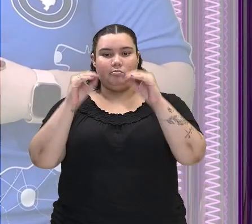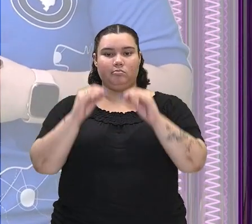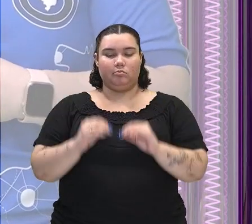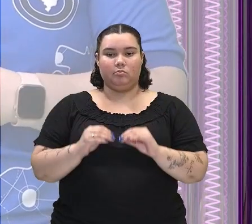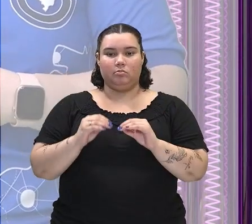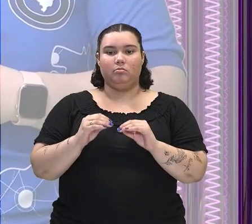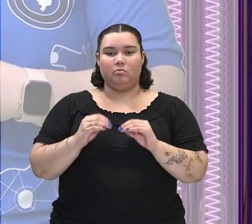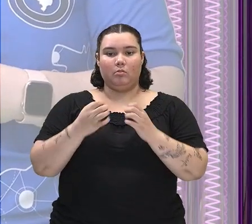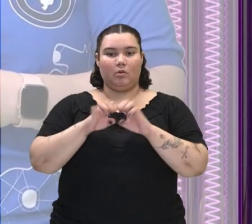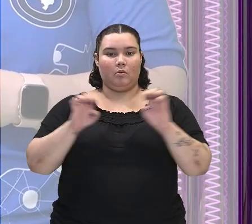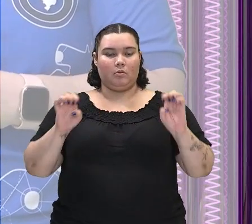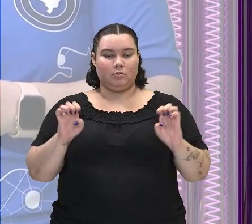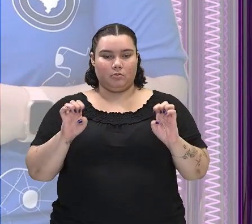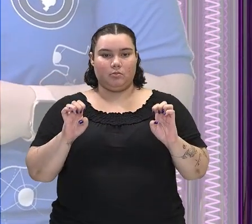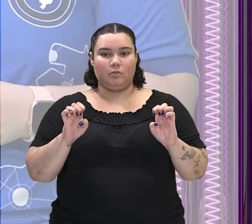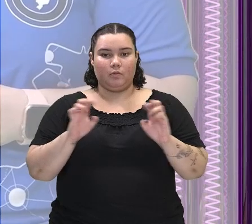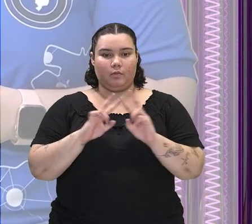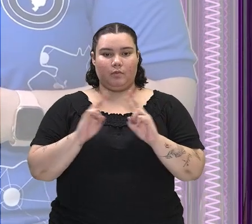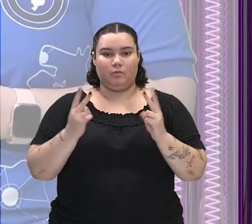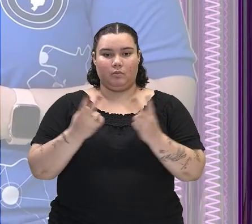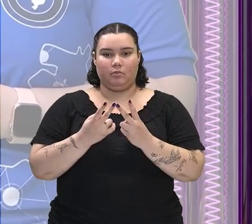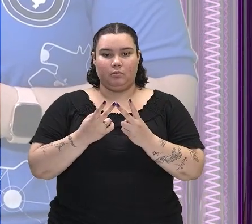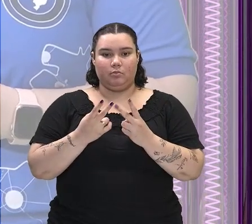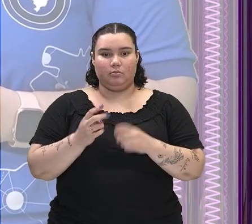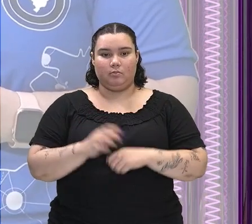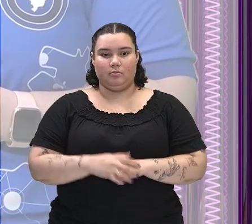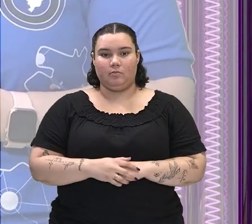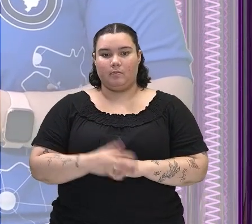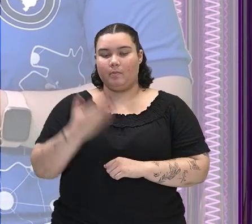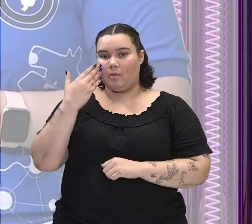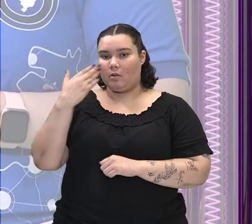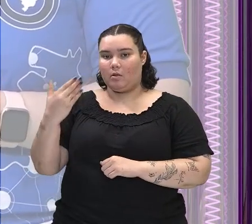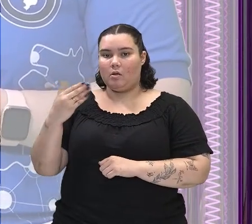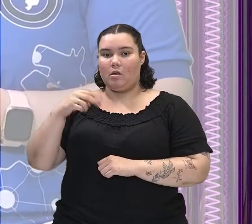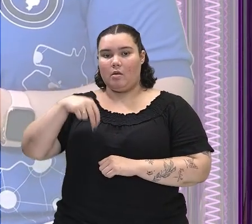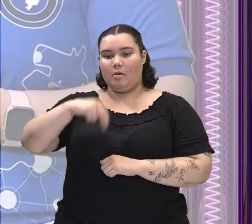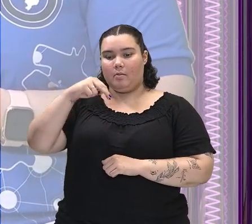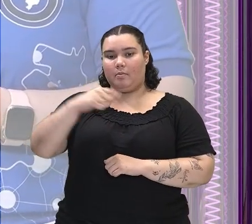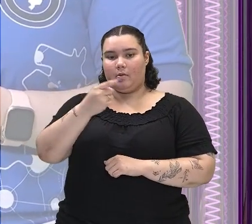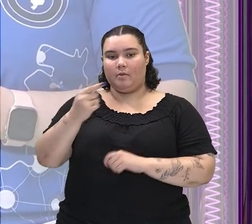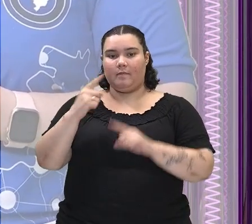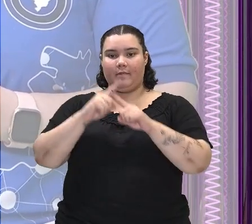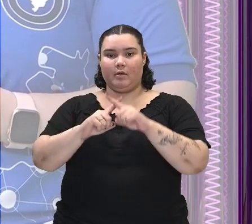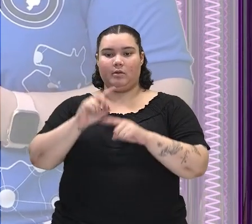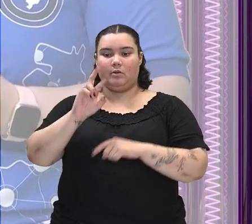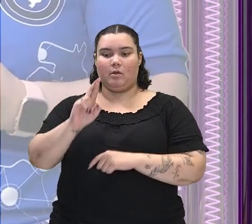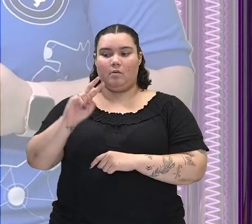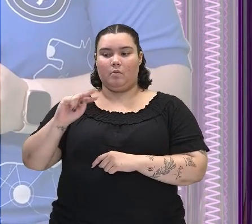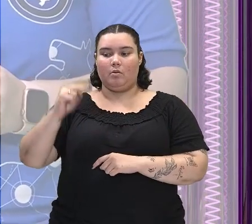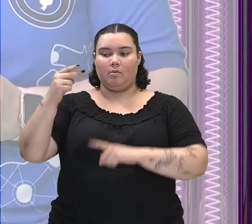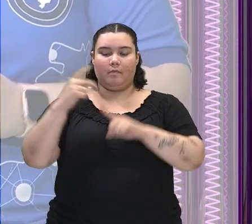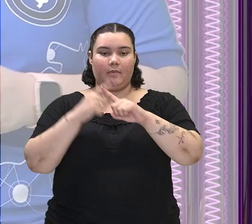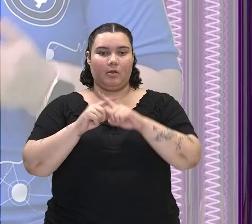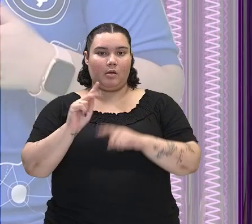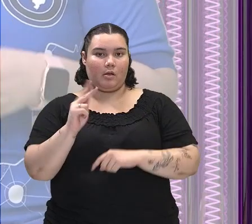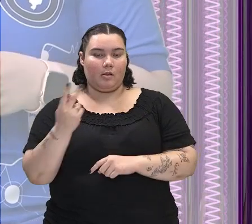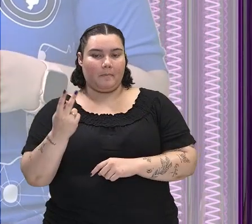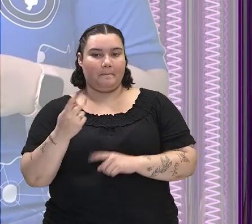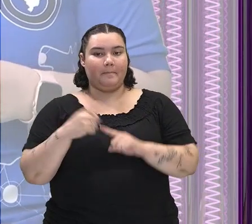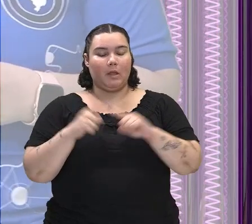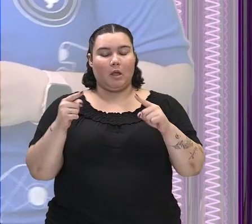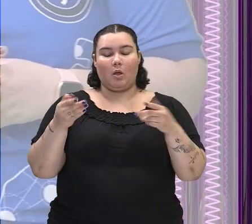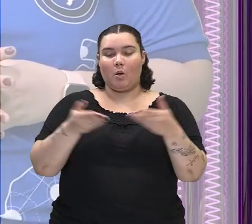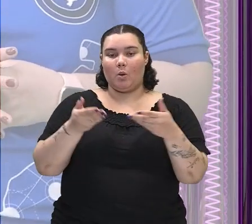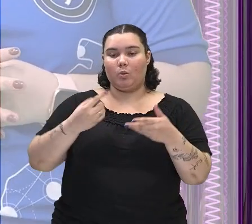valores na fórmula do volume, né? O volume, ele vai ser o π vezes r ao quadrado vezes h, mas agora a gente